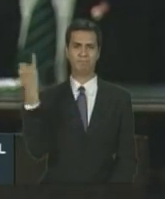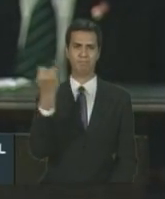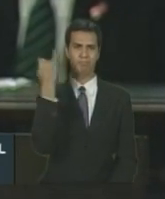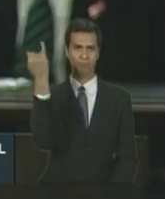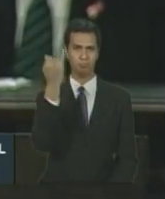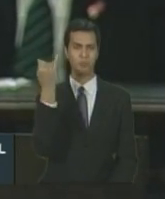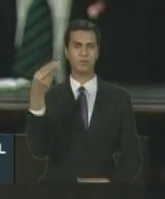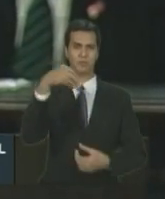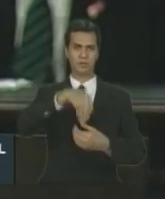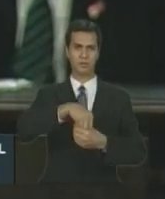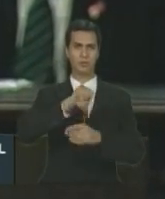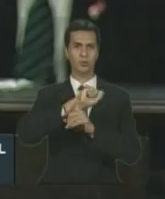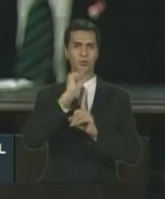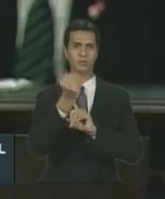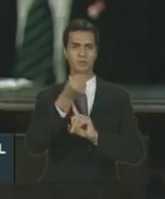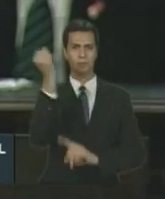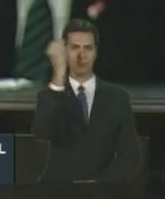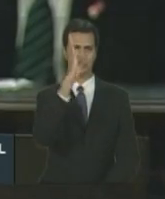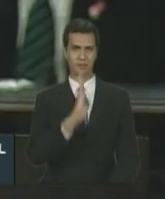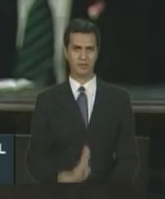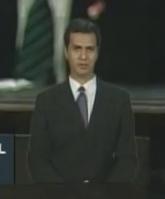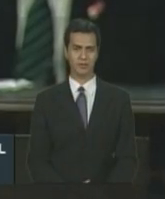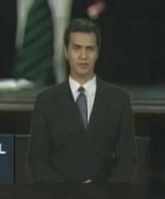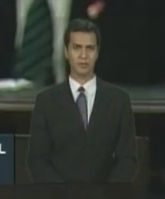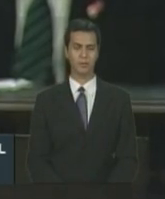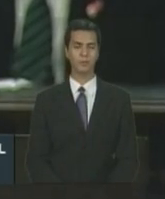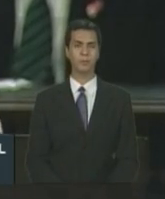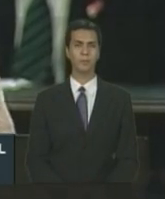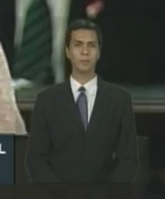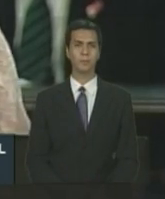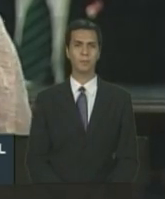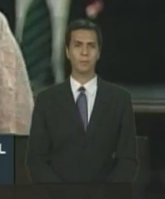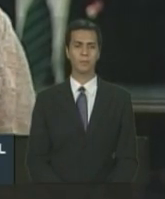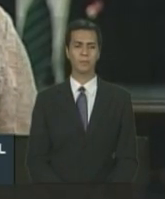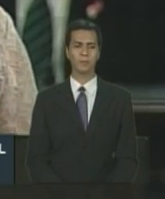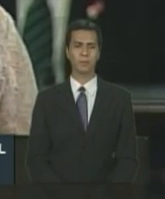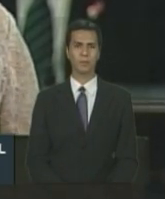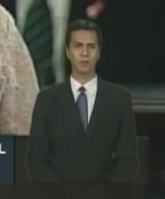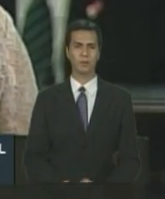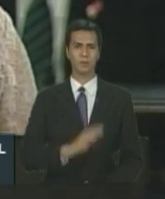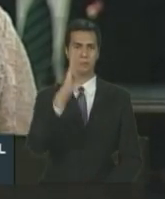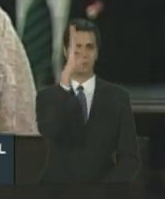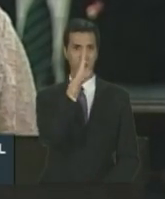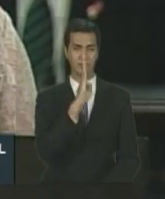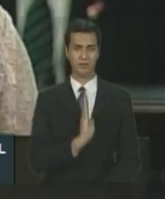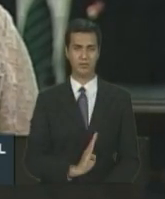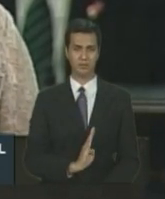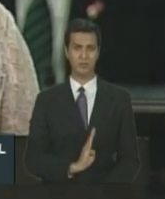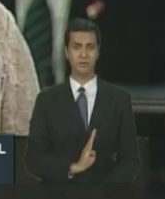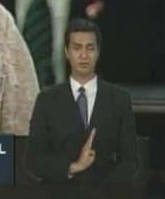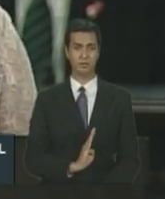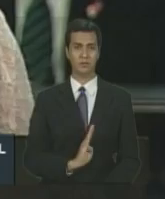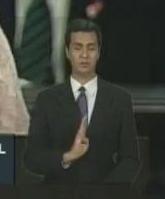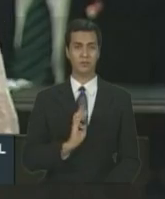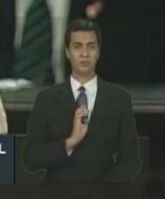e cultural brasileira. O Brasil é fruto, em parte,